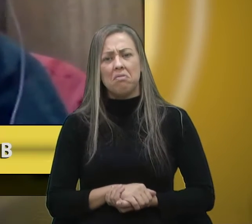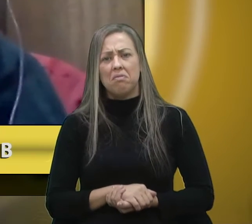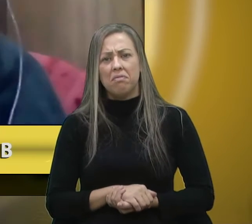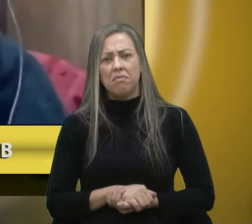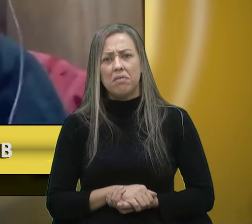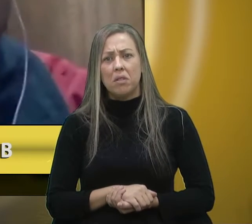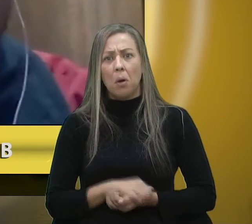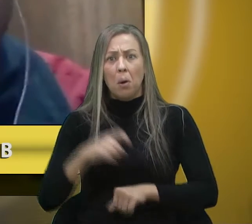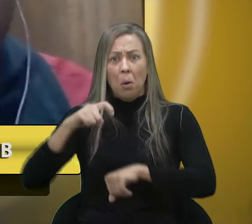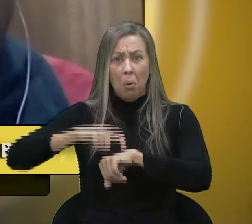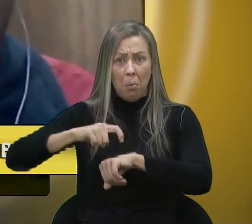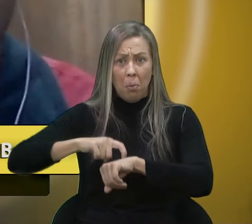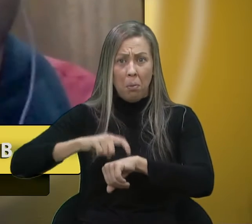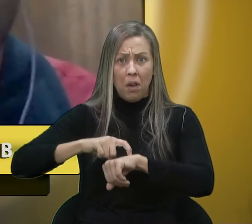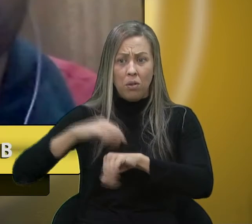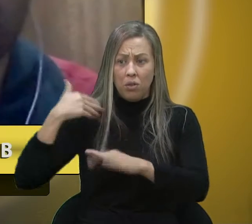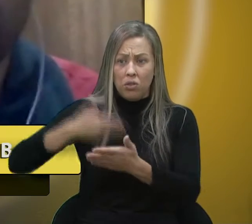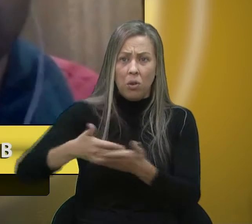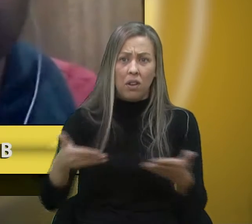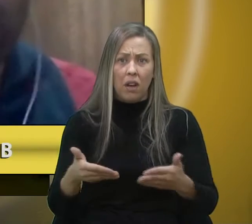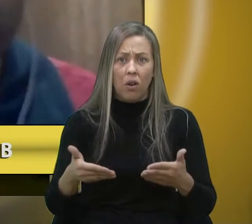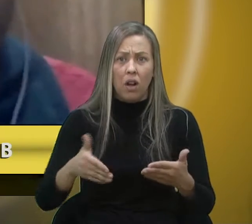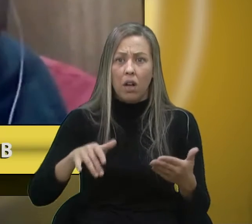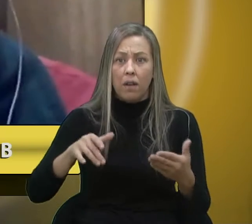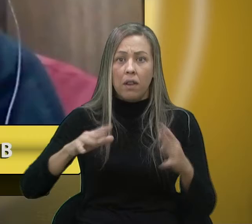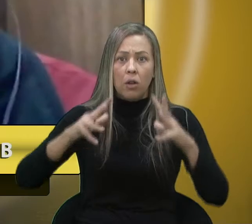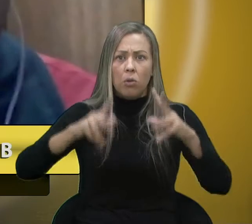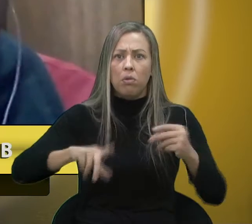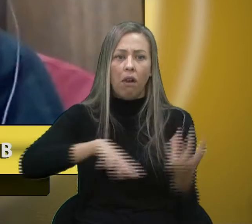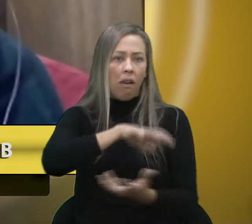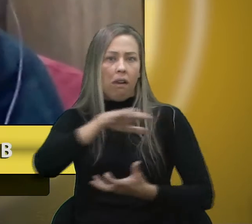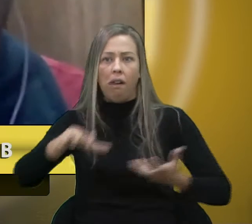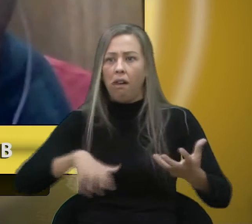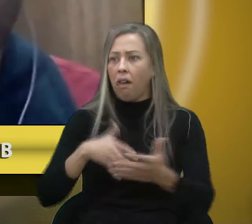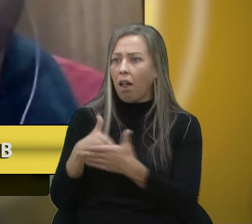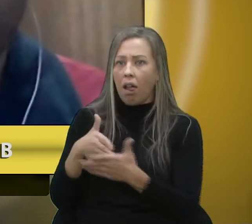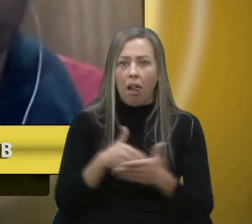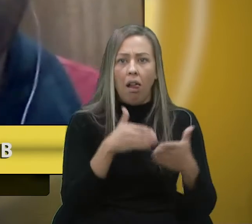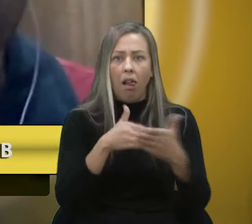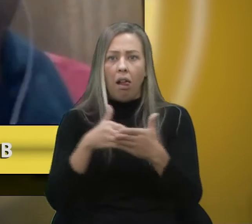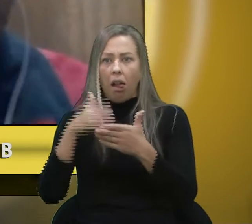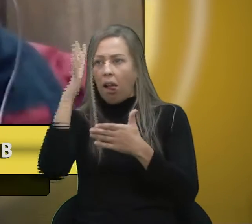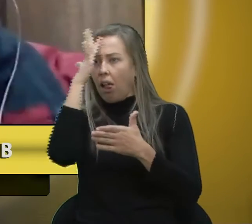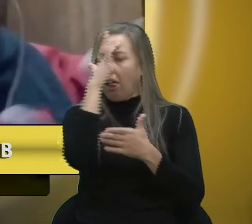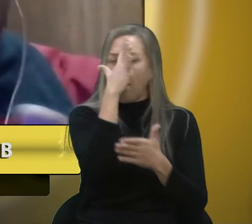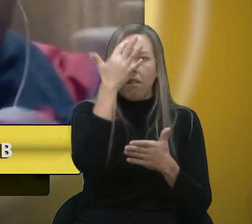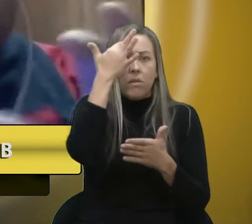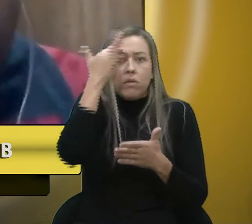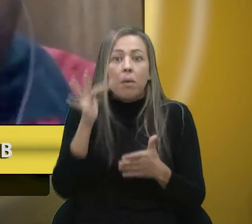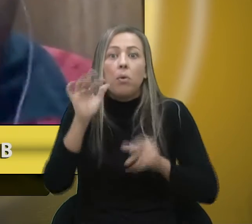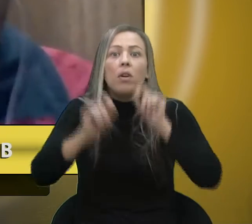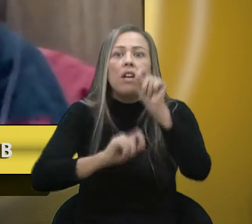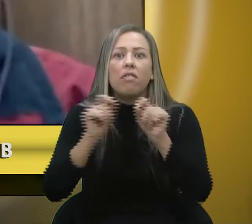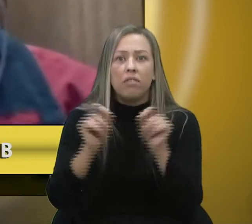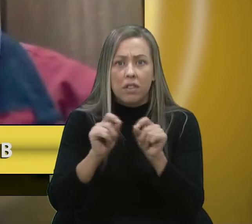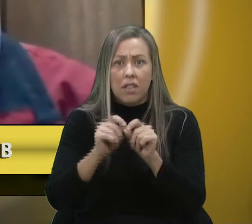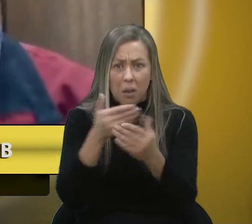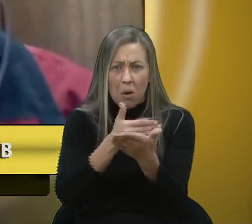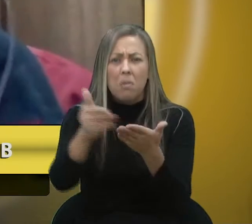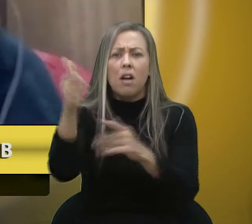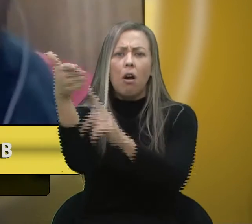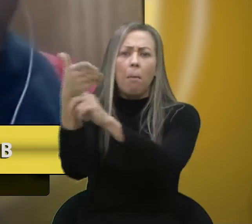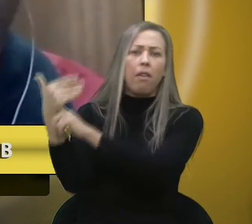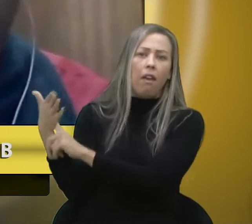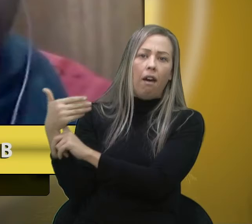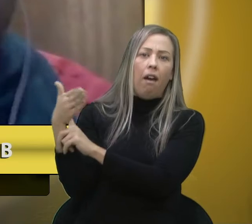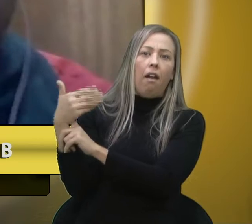o momento que se chegou onde está todo mundo perdido. Está todo mundo perdido. Vamos começar com as bandeiras, vereadora